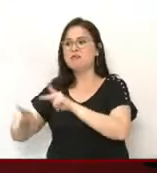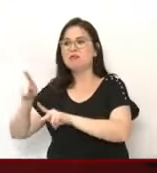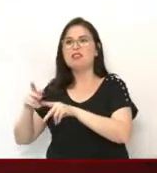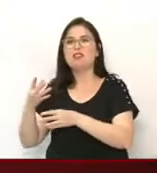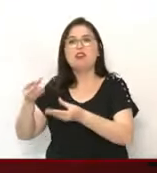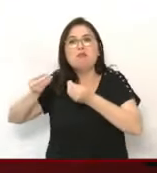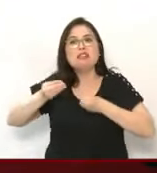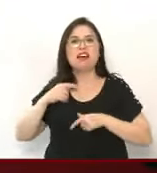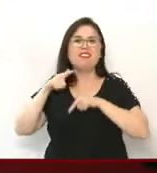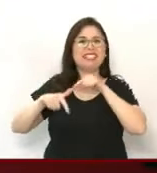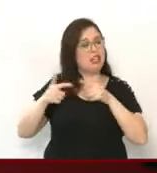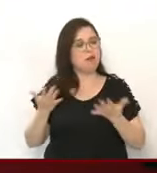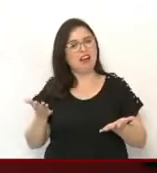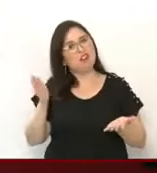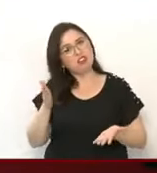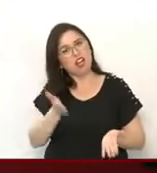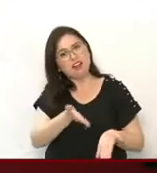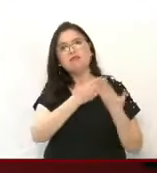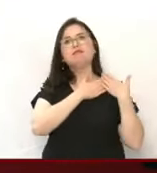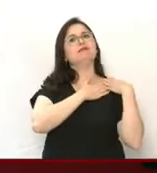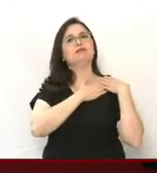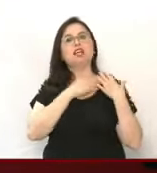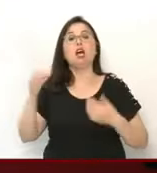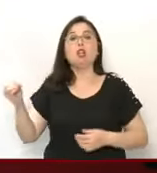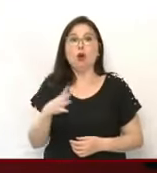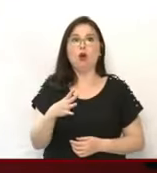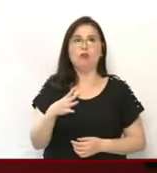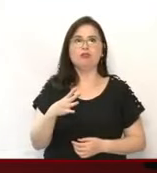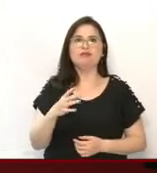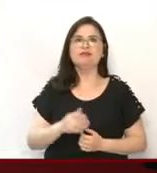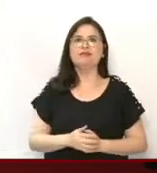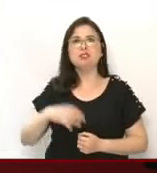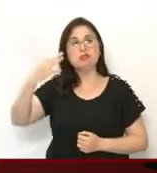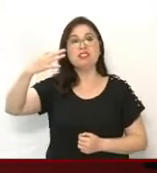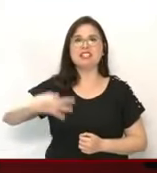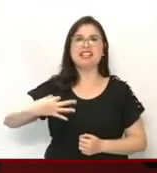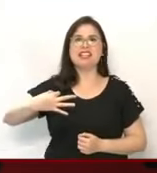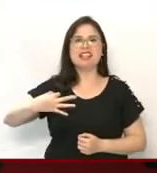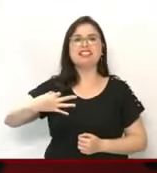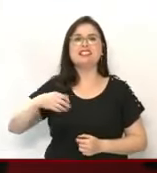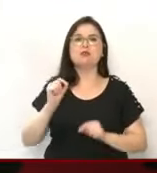tarefas. Mas eu tenho certeza, e eu sempre digo para essa direção,